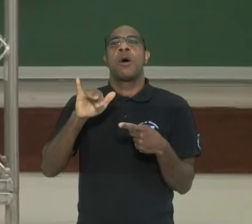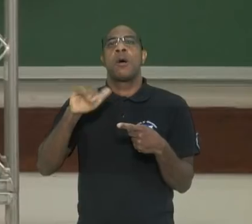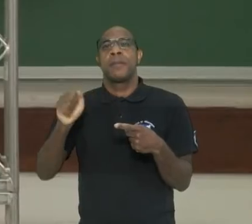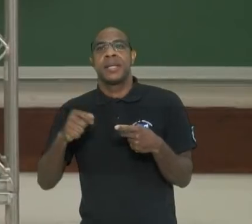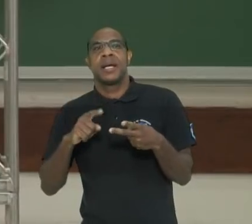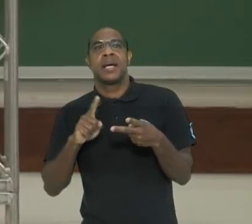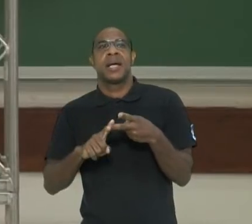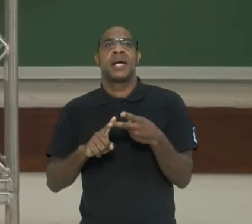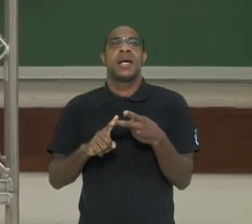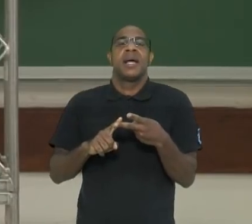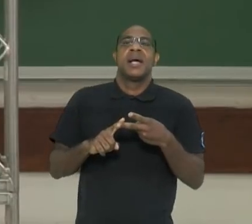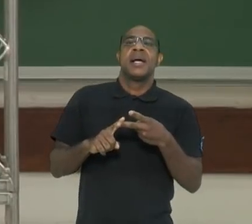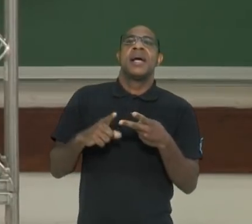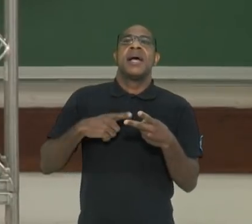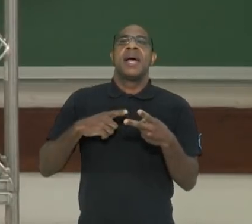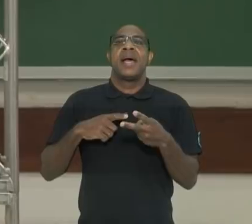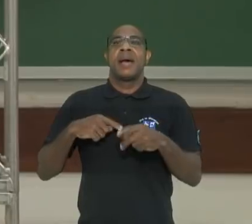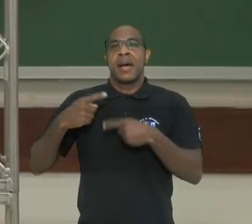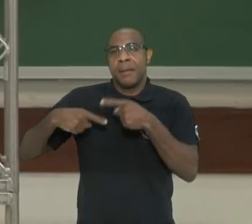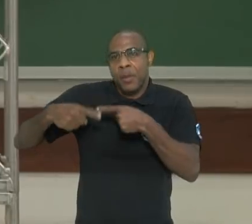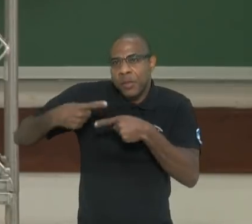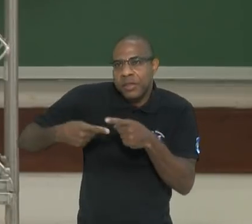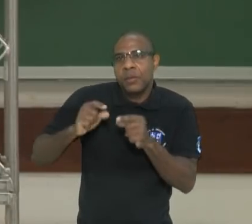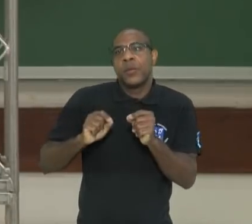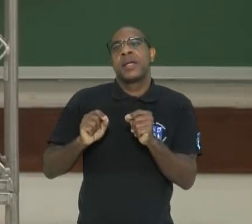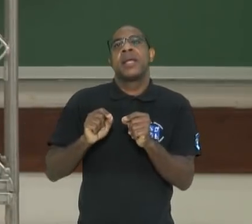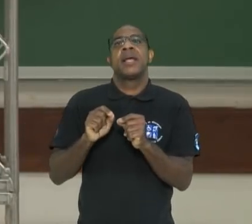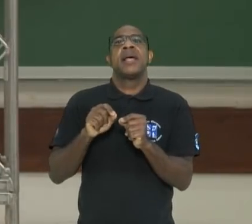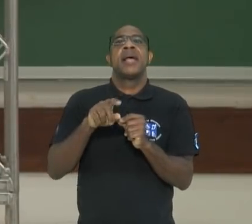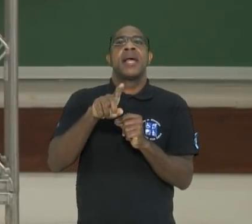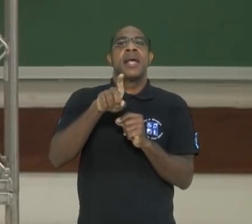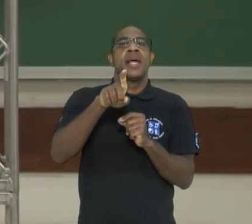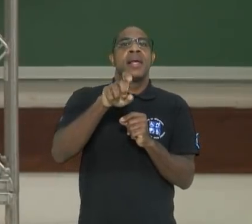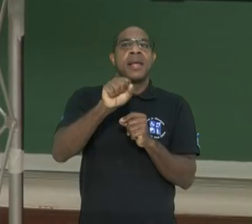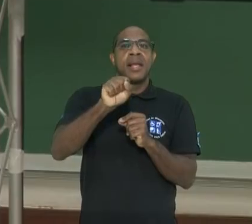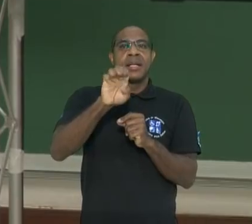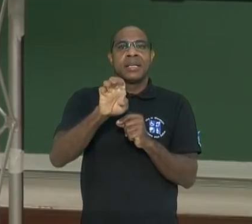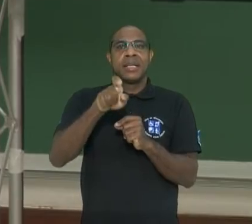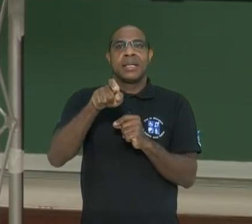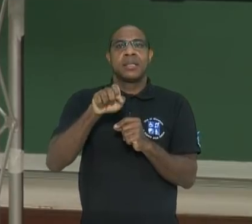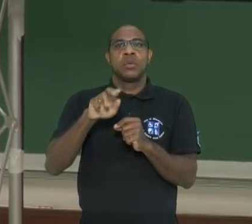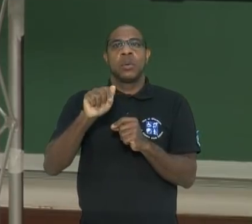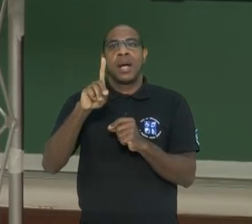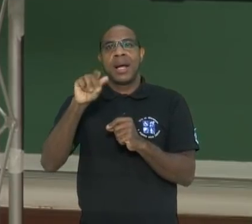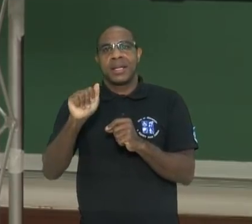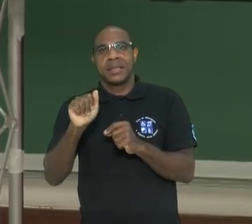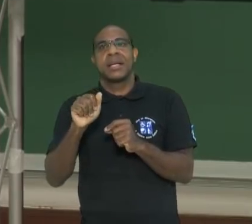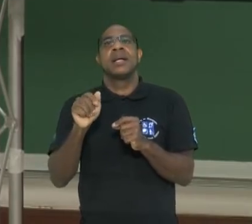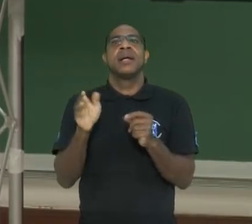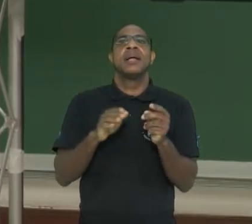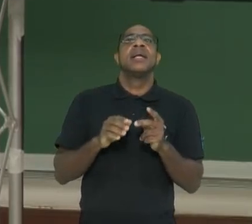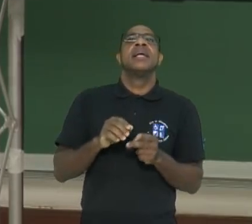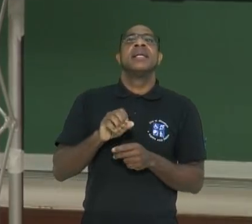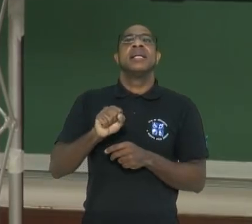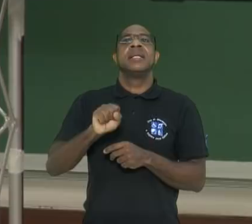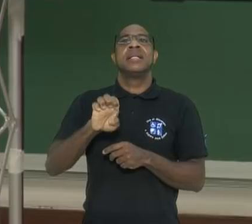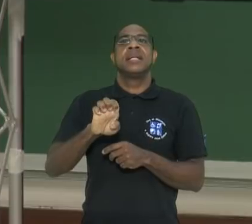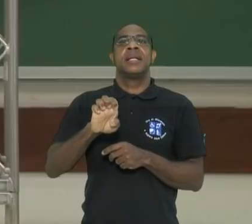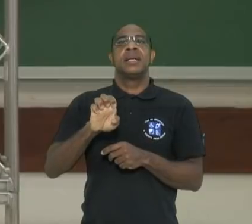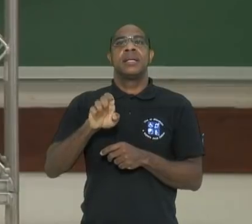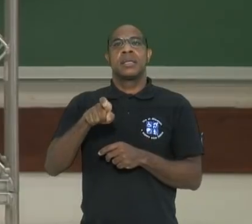ser sexuada ou assexuada e uma nutrição que pode ser autótrofa ou